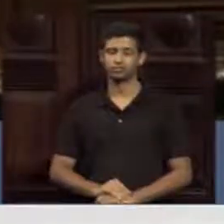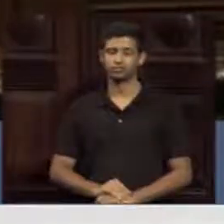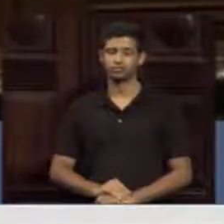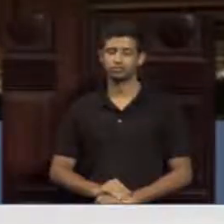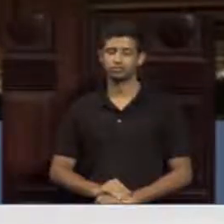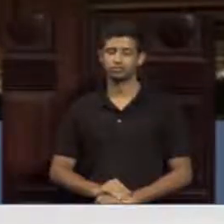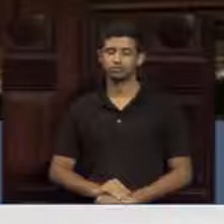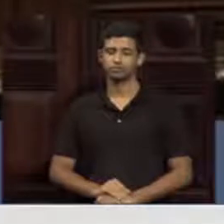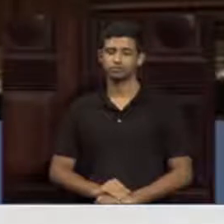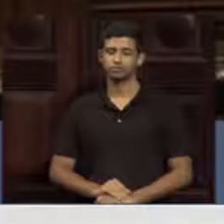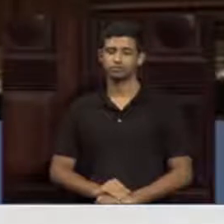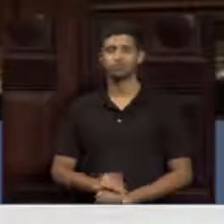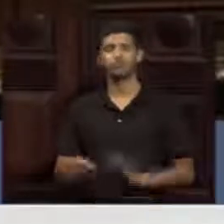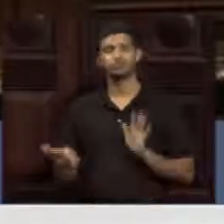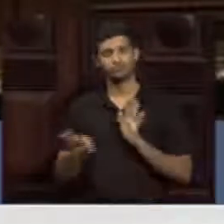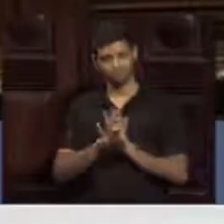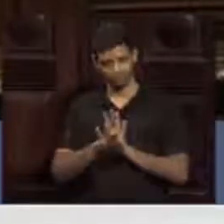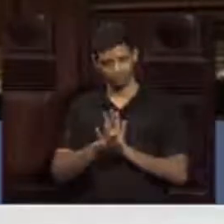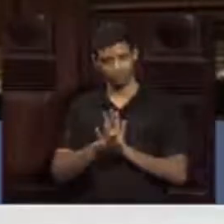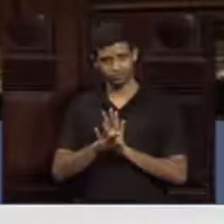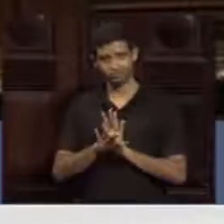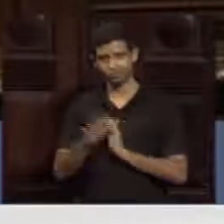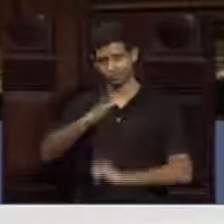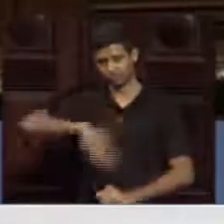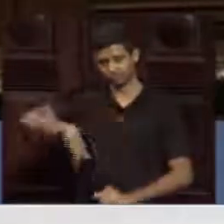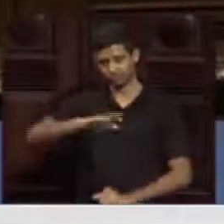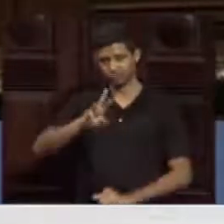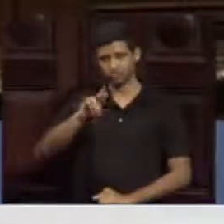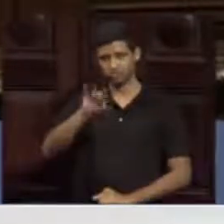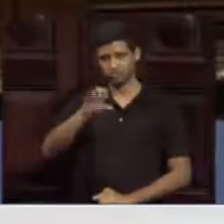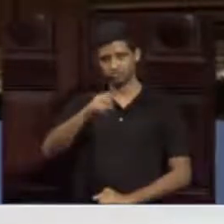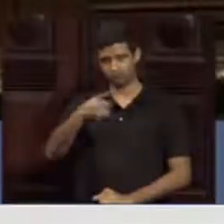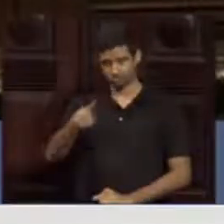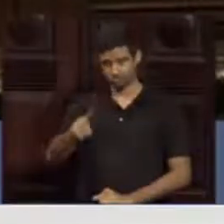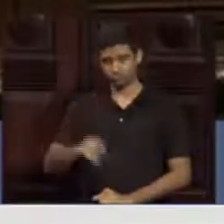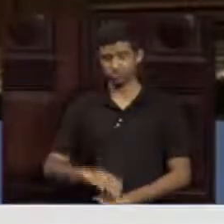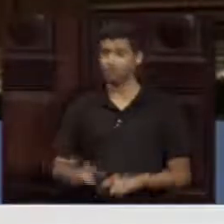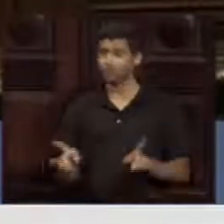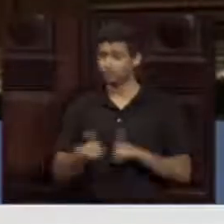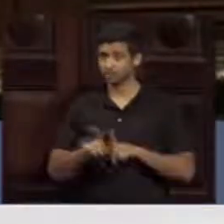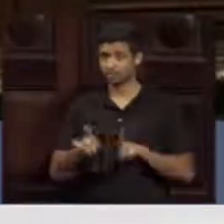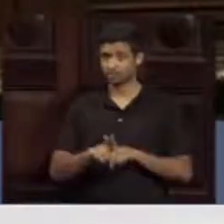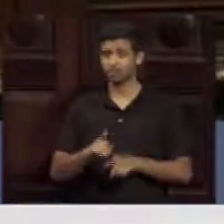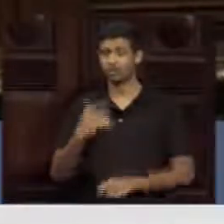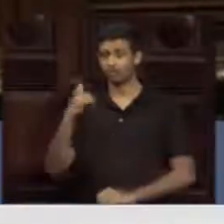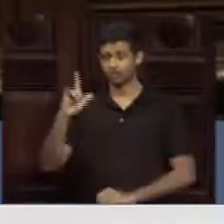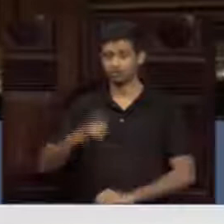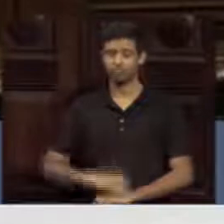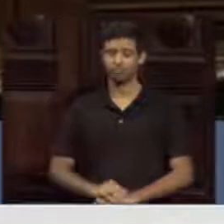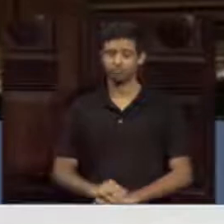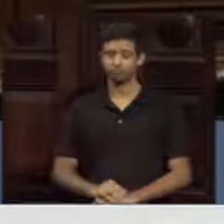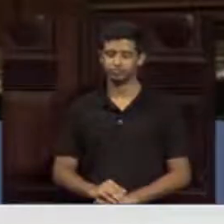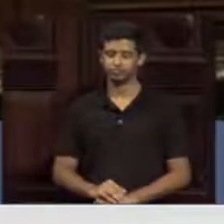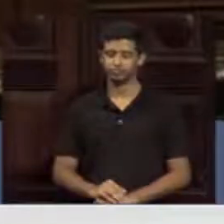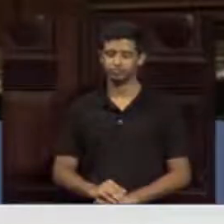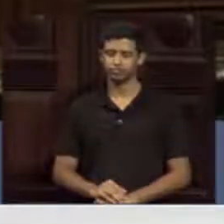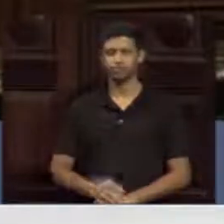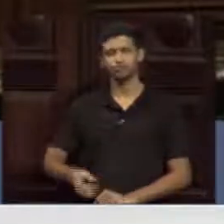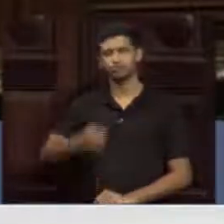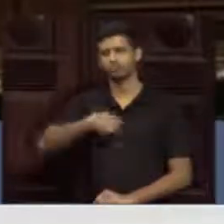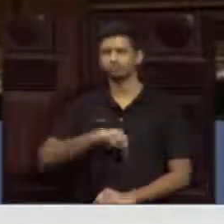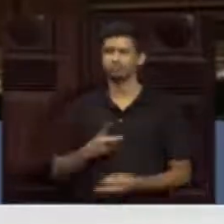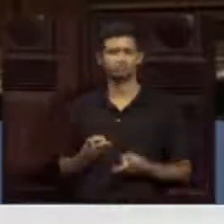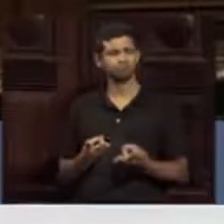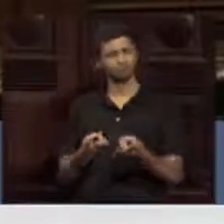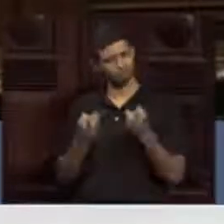técnicos de nível médio. E mais ainda, há um reconhecimento